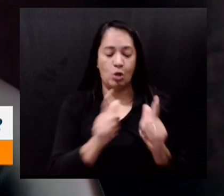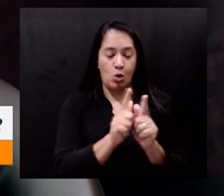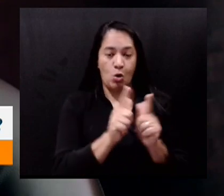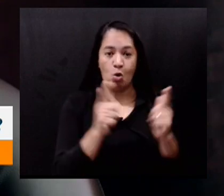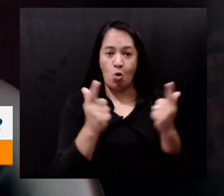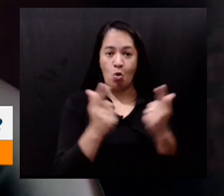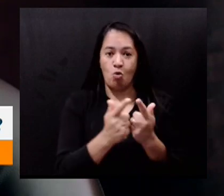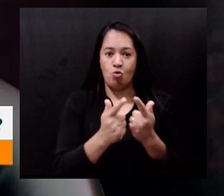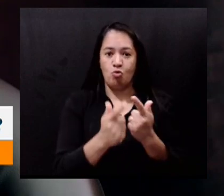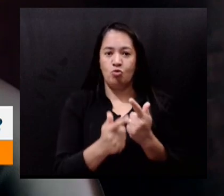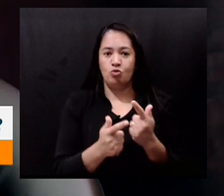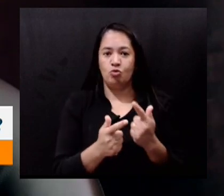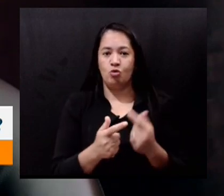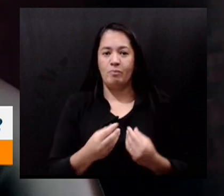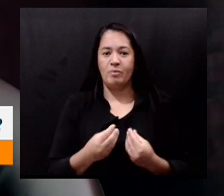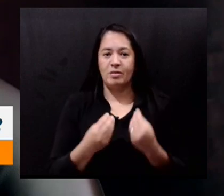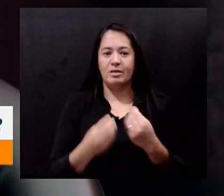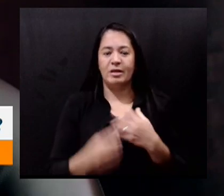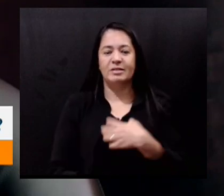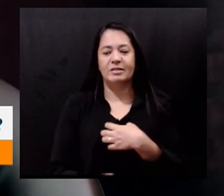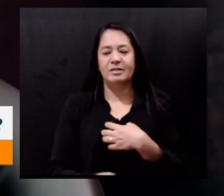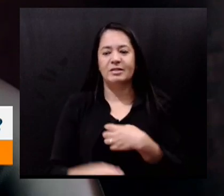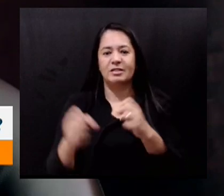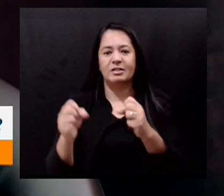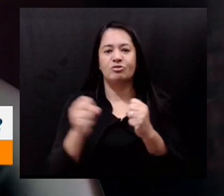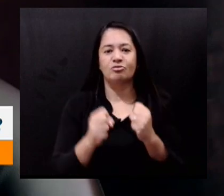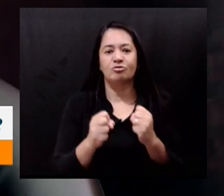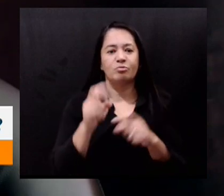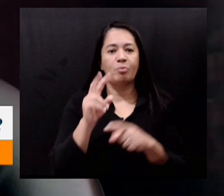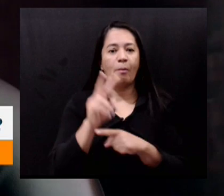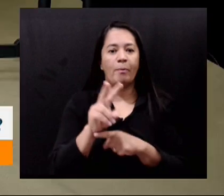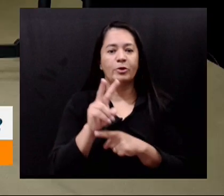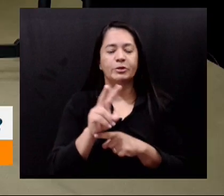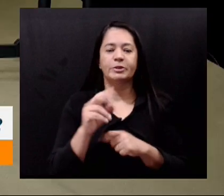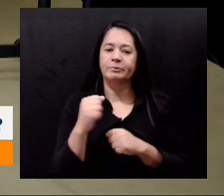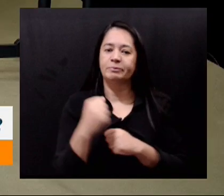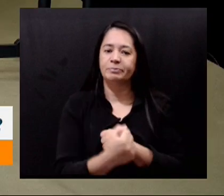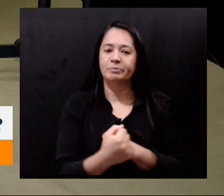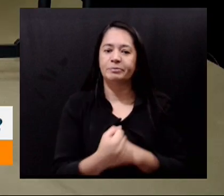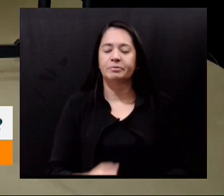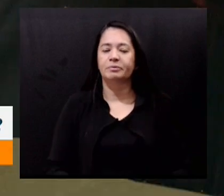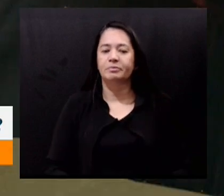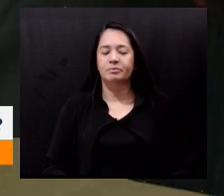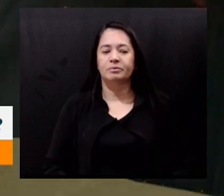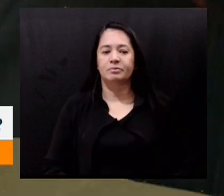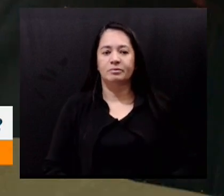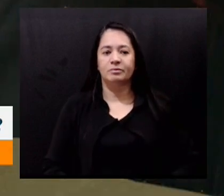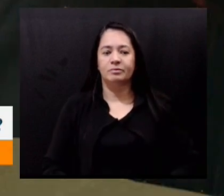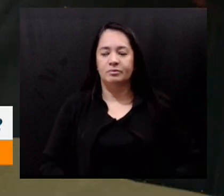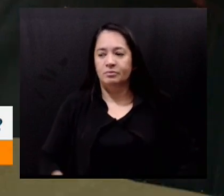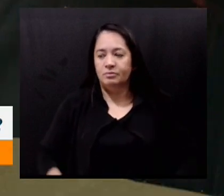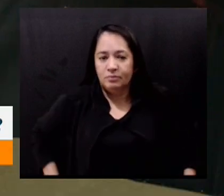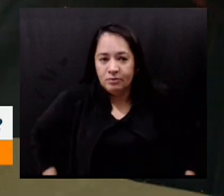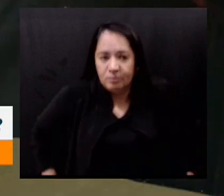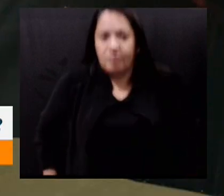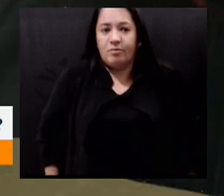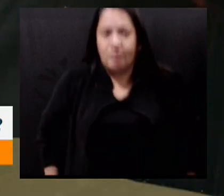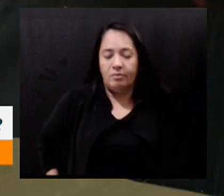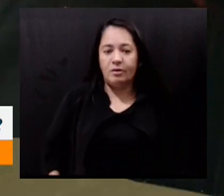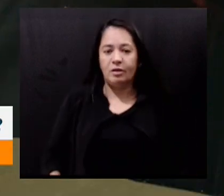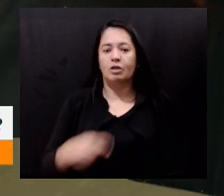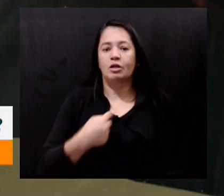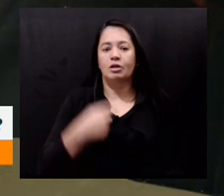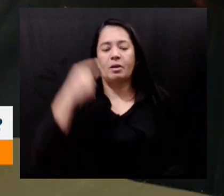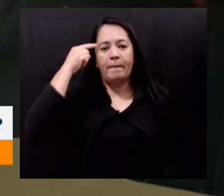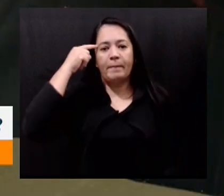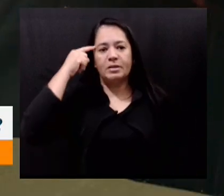essa sensação de proteção e de poder. É impressionante quando a gente para analisar friamente, assim, dessa